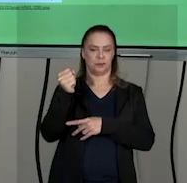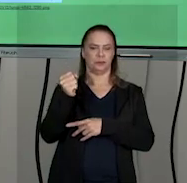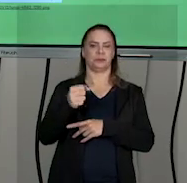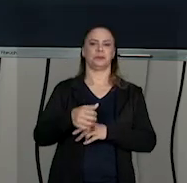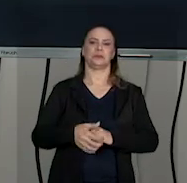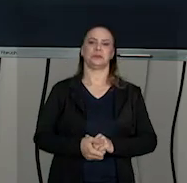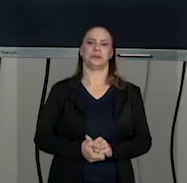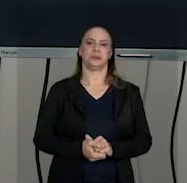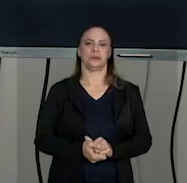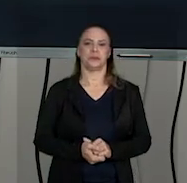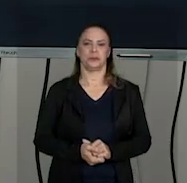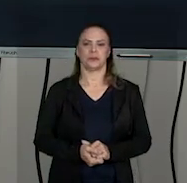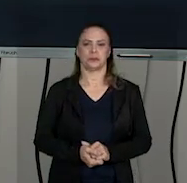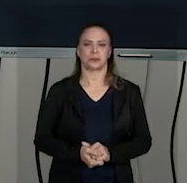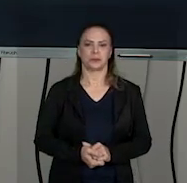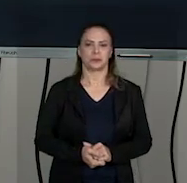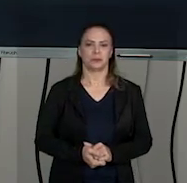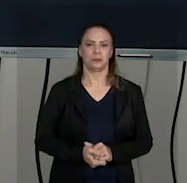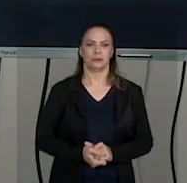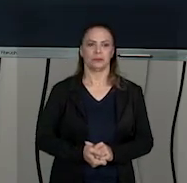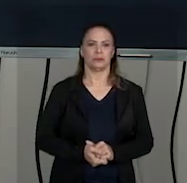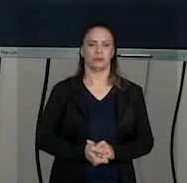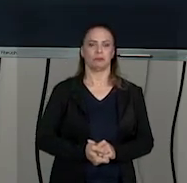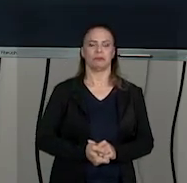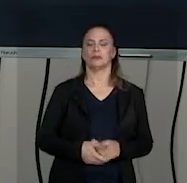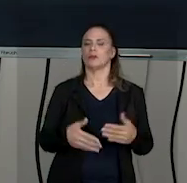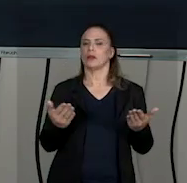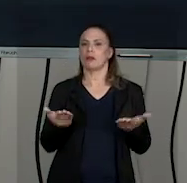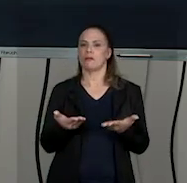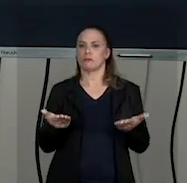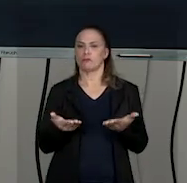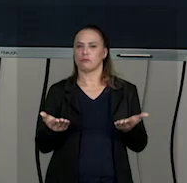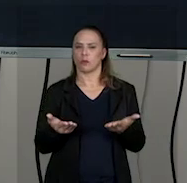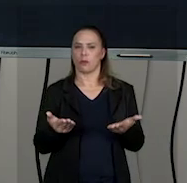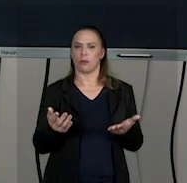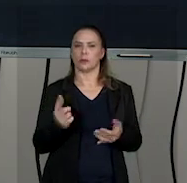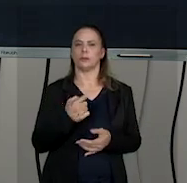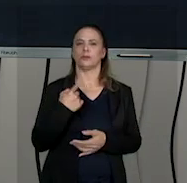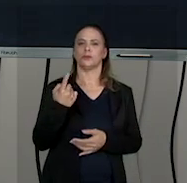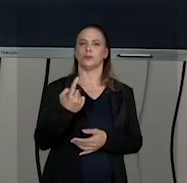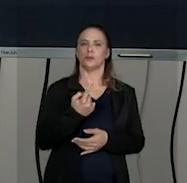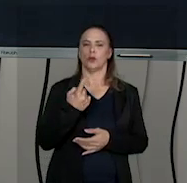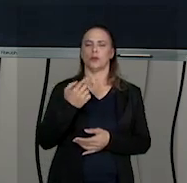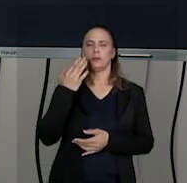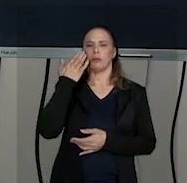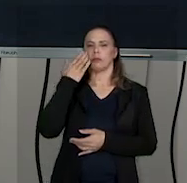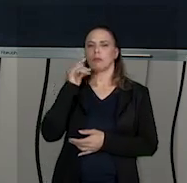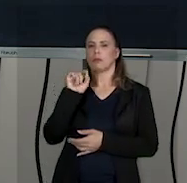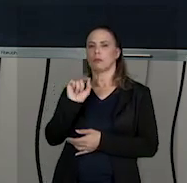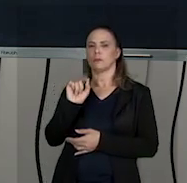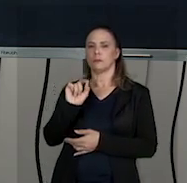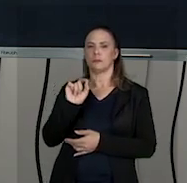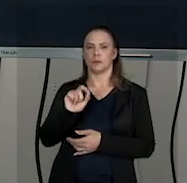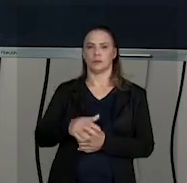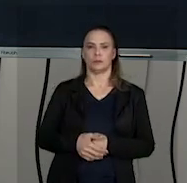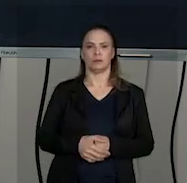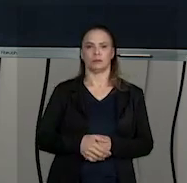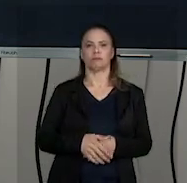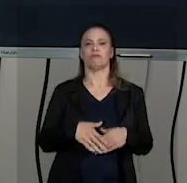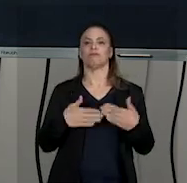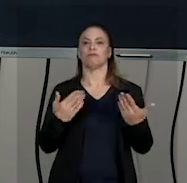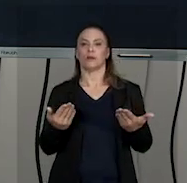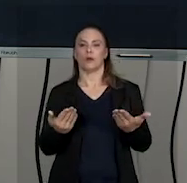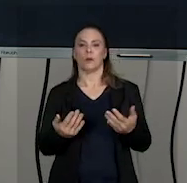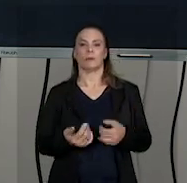pulmões. Bom, agora a gente vai falar o seguinte, qual que é a relação entre o